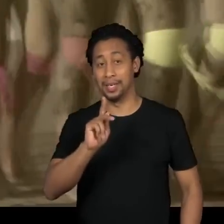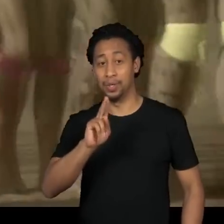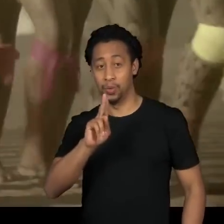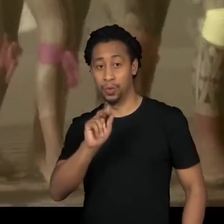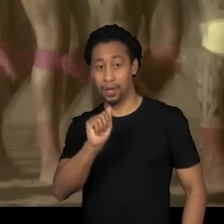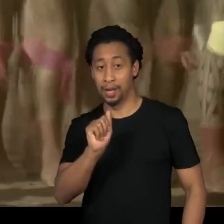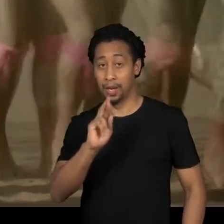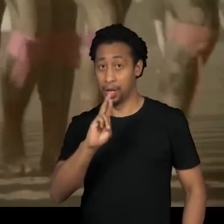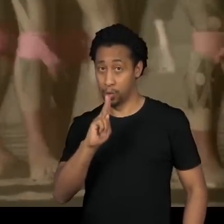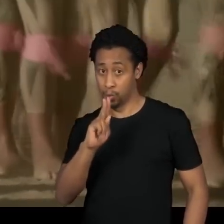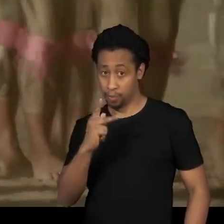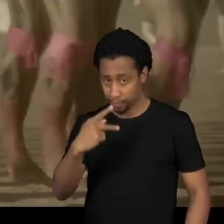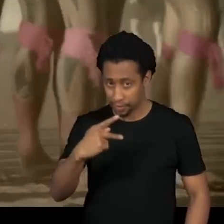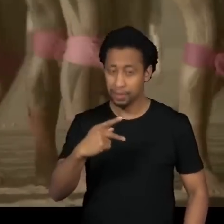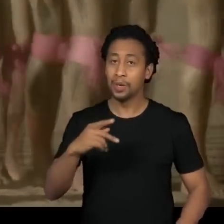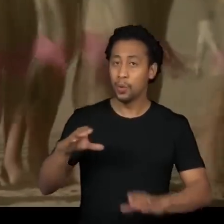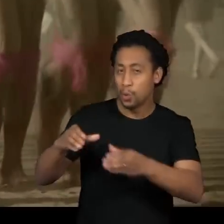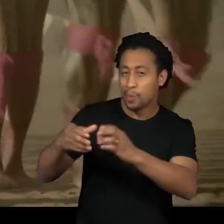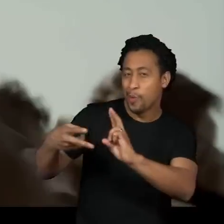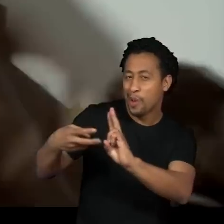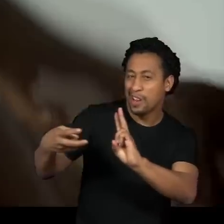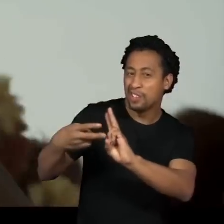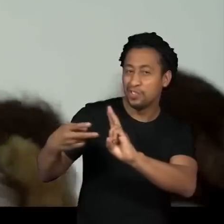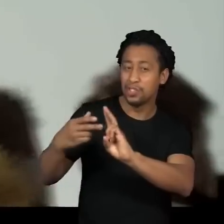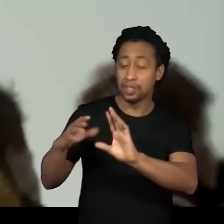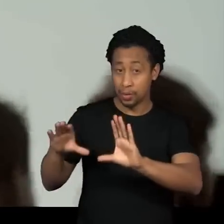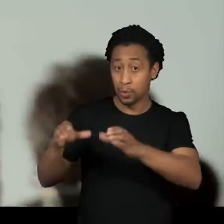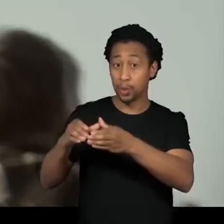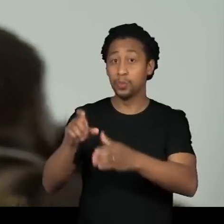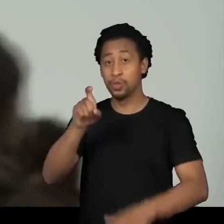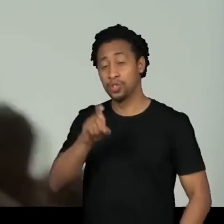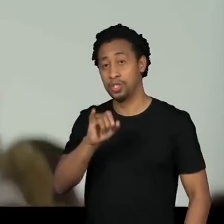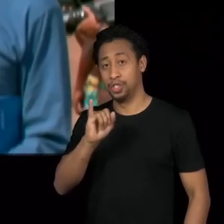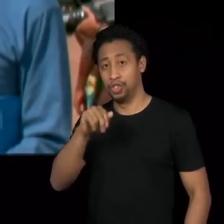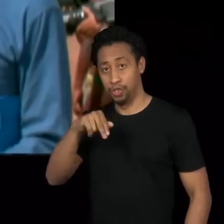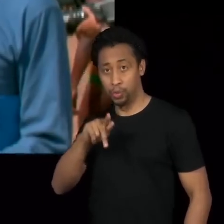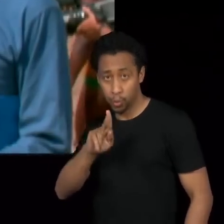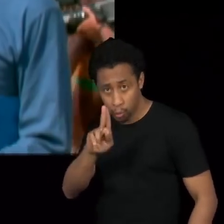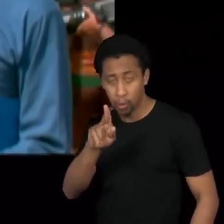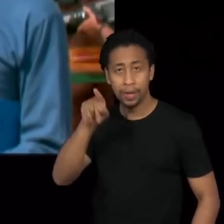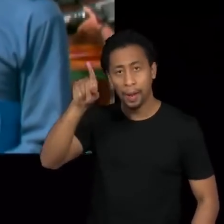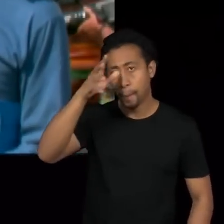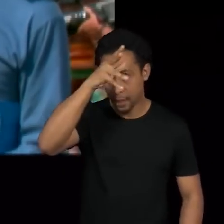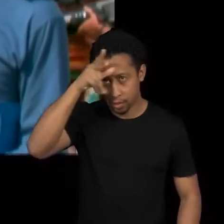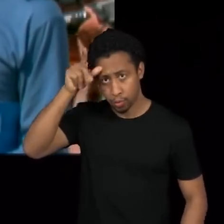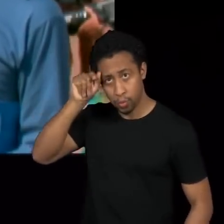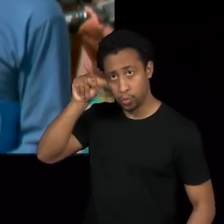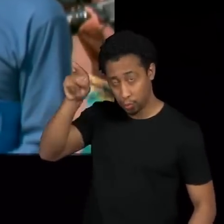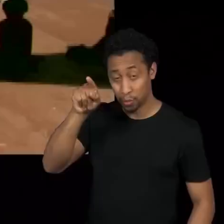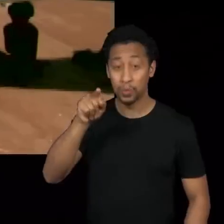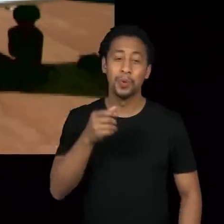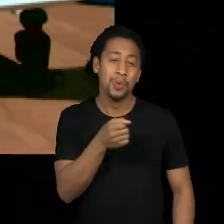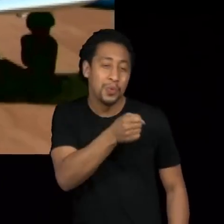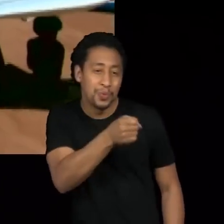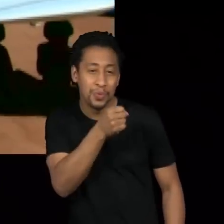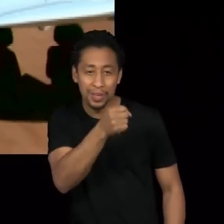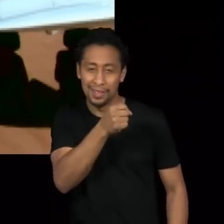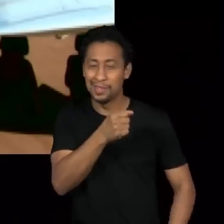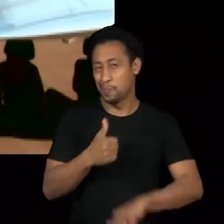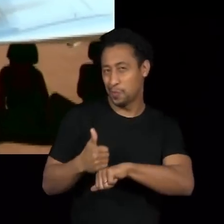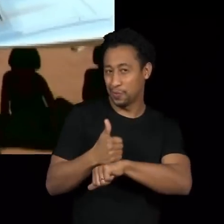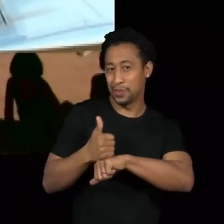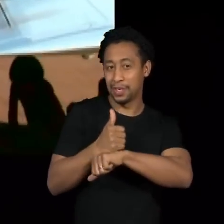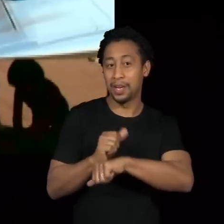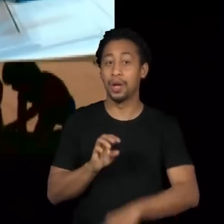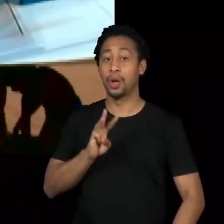da etnia Cuicuro, terra indígena Xingu, Mato Grosso. O jornalista Washington Novaes, que foi comentarista